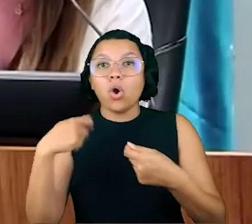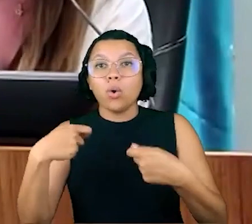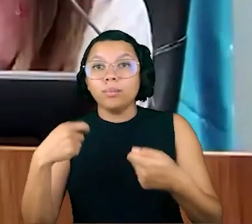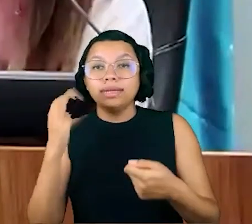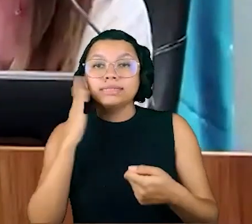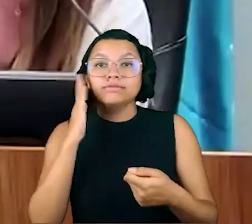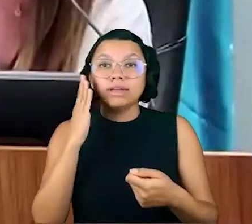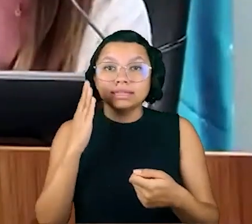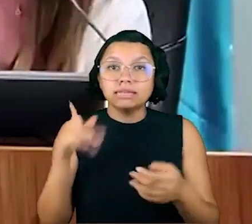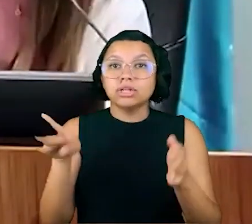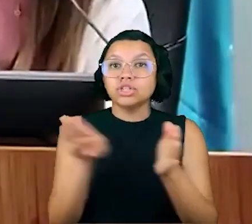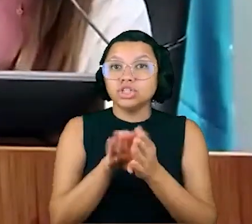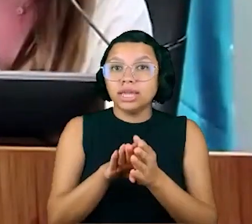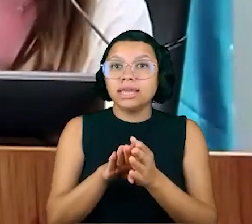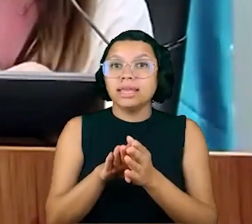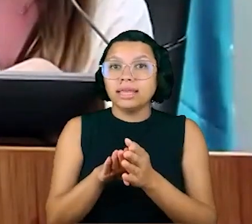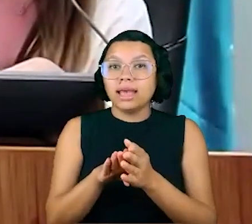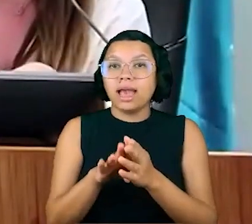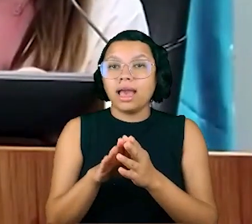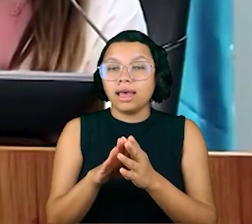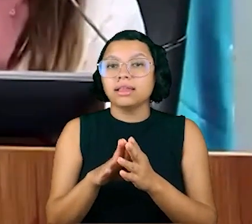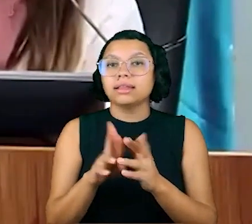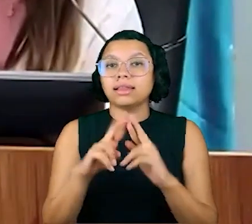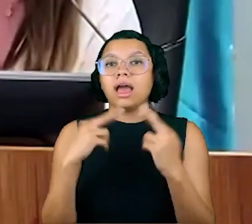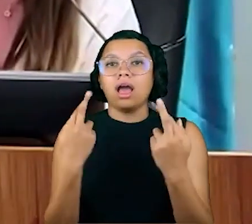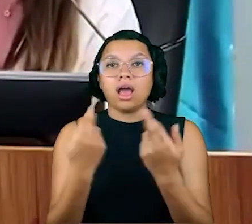ele ir para a conciliação. Sim,